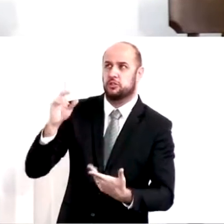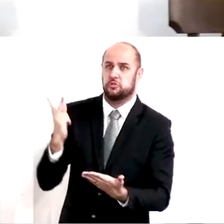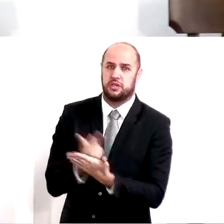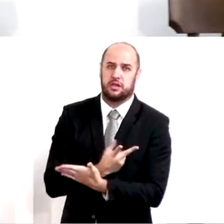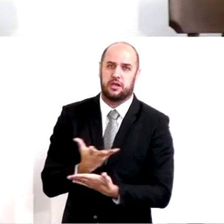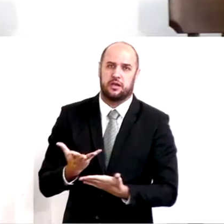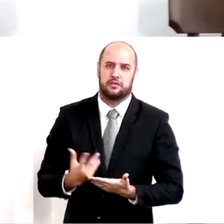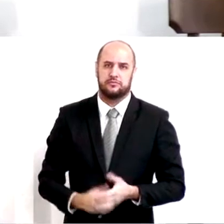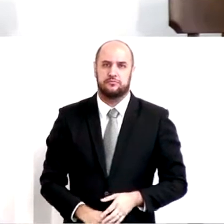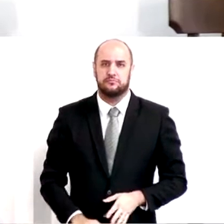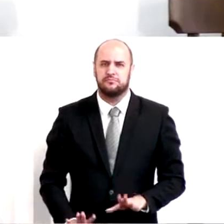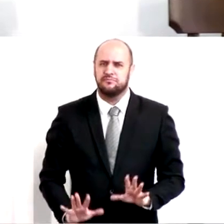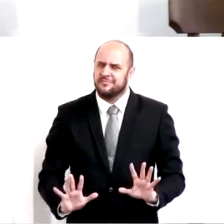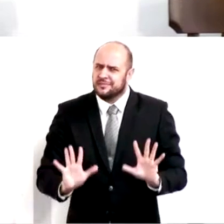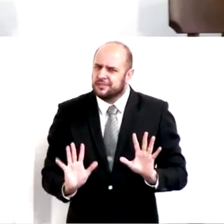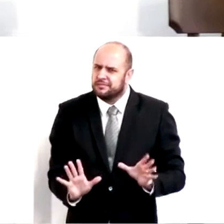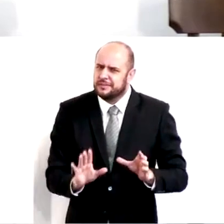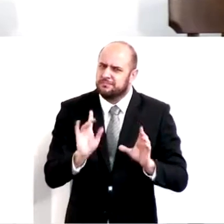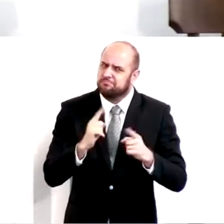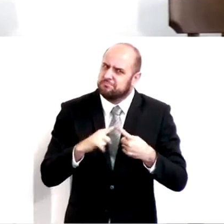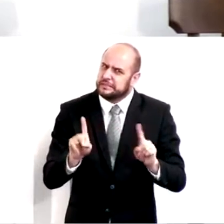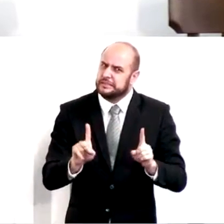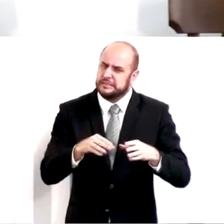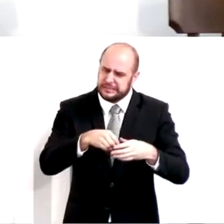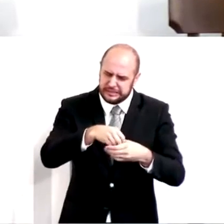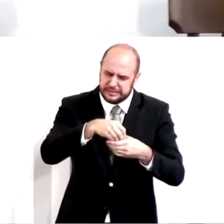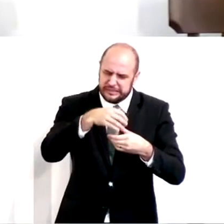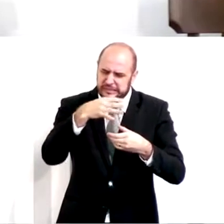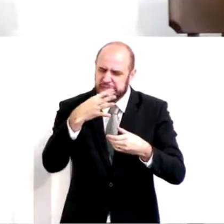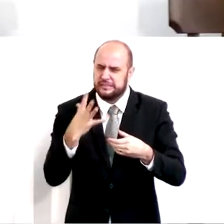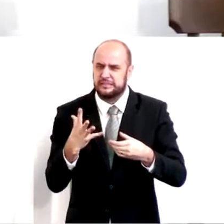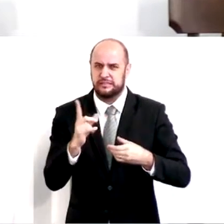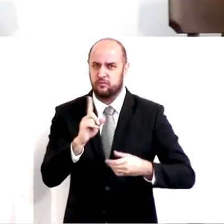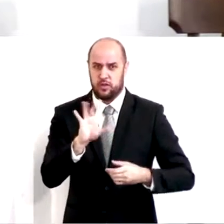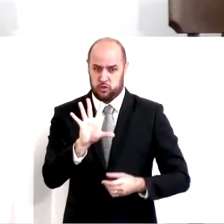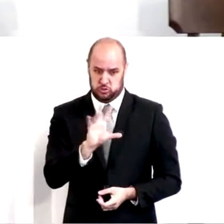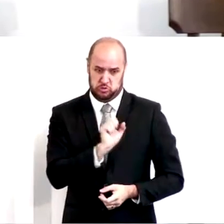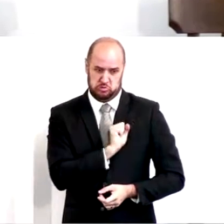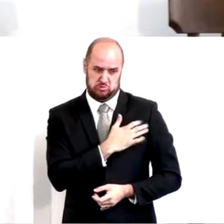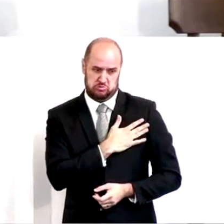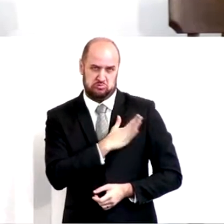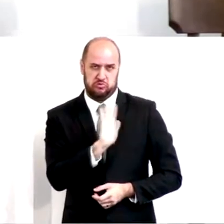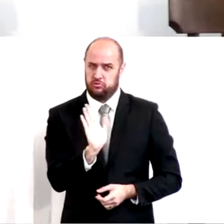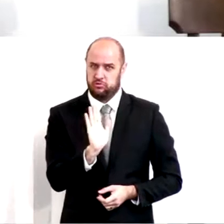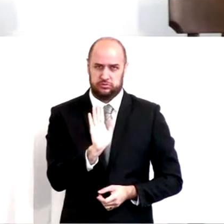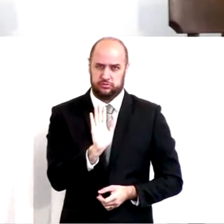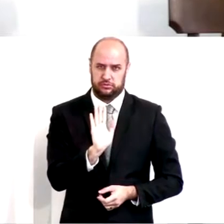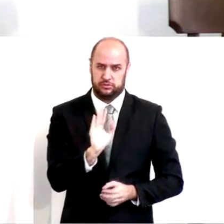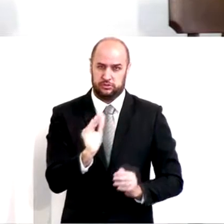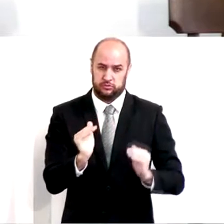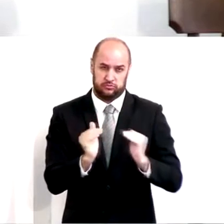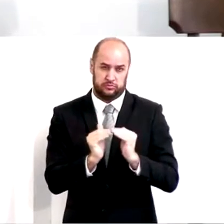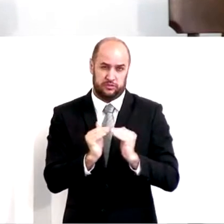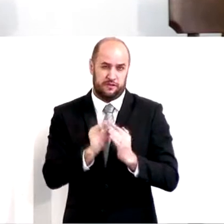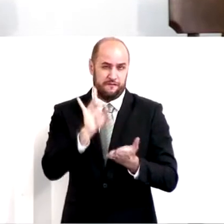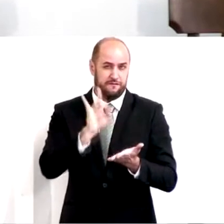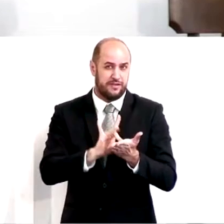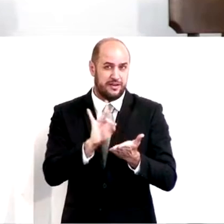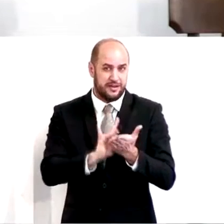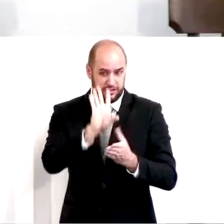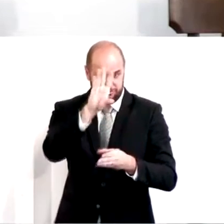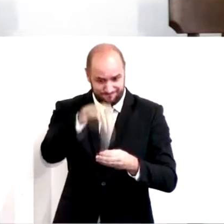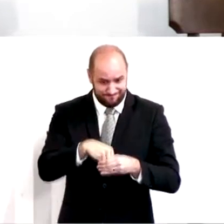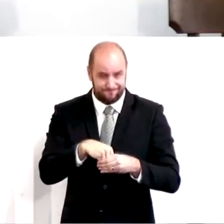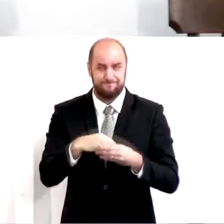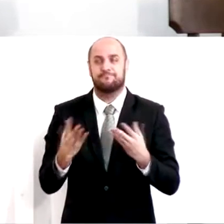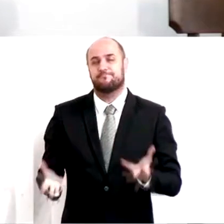essência não está tão relacionado ao que eu gosto ou ao que eu não gosto, mas essência está relacionado a uma verdade intrínseca,